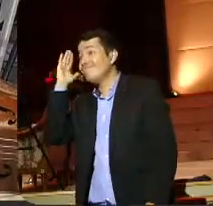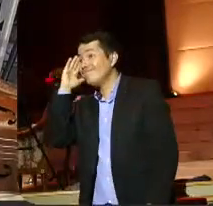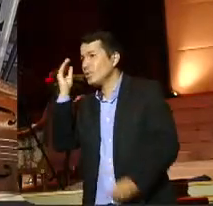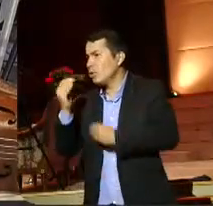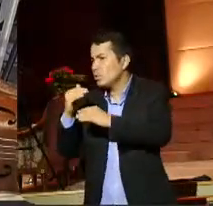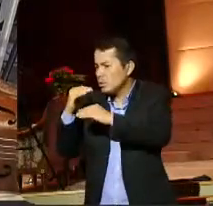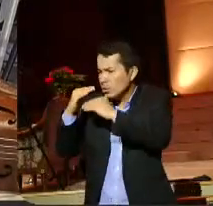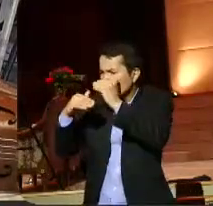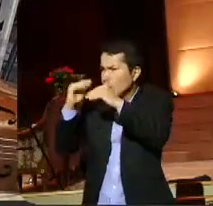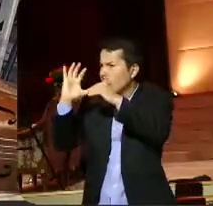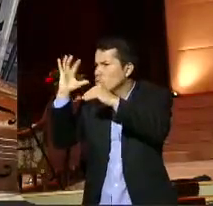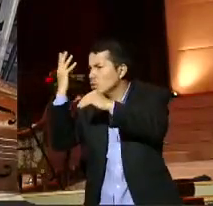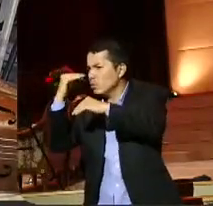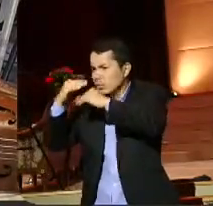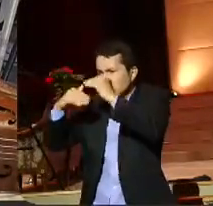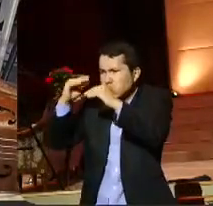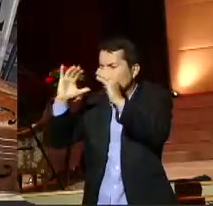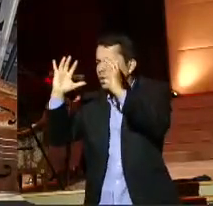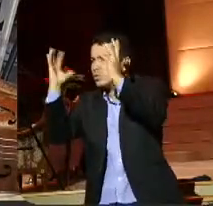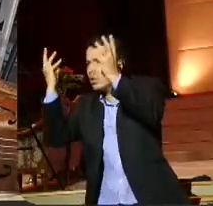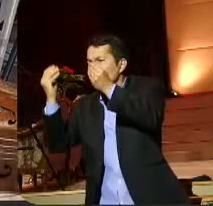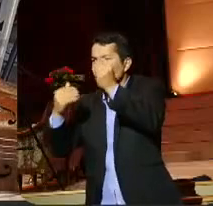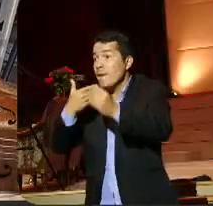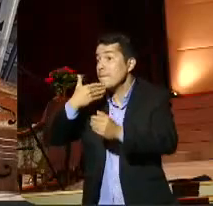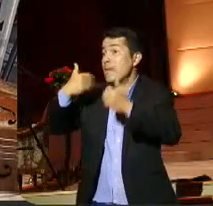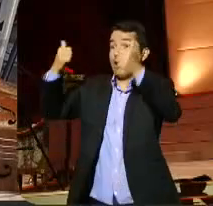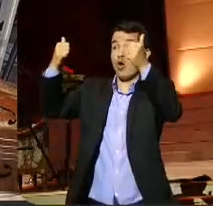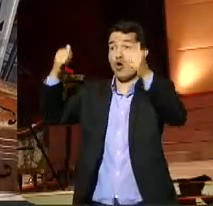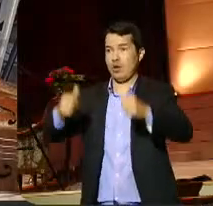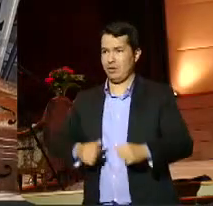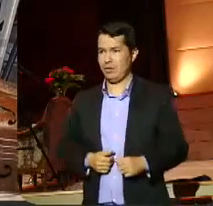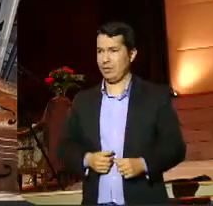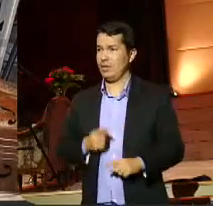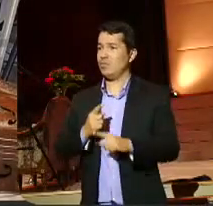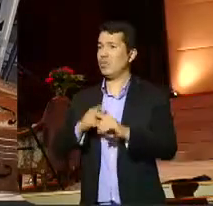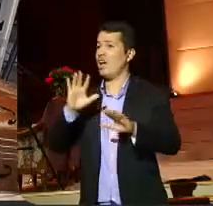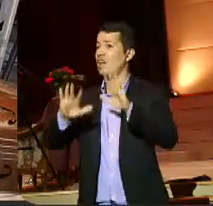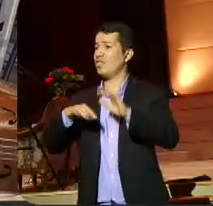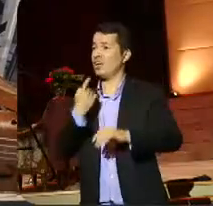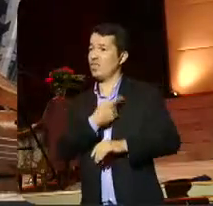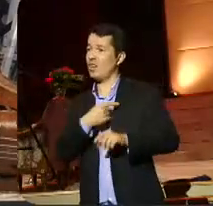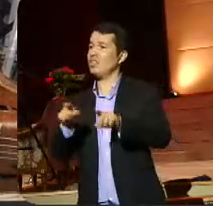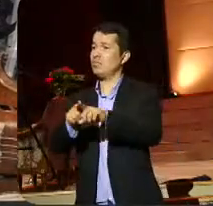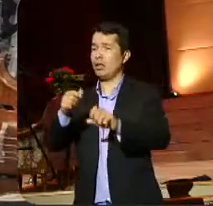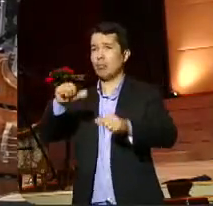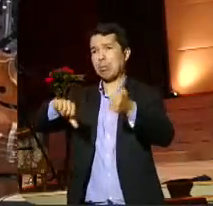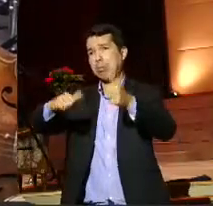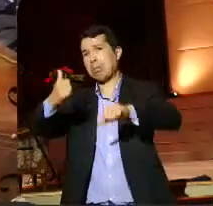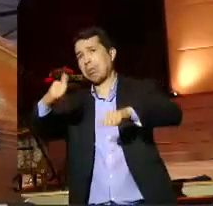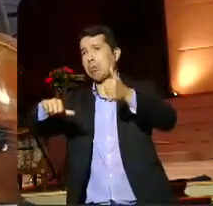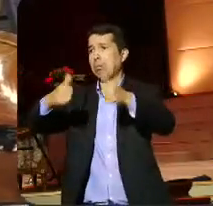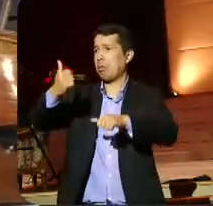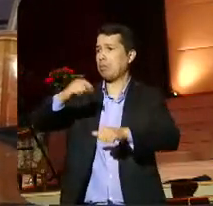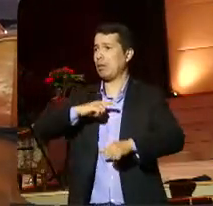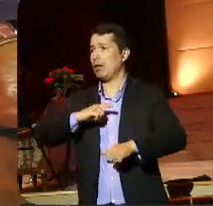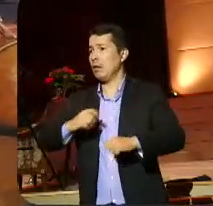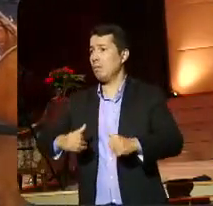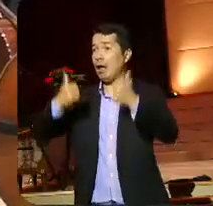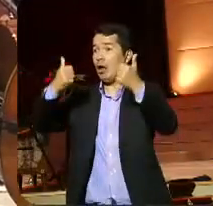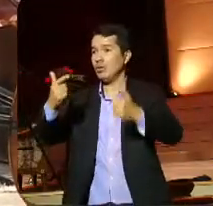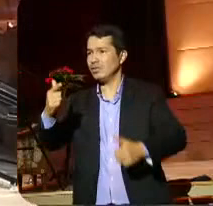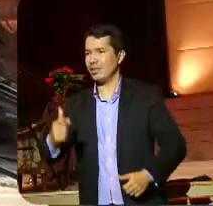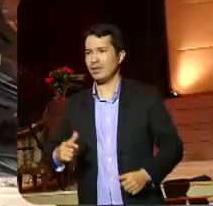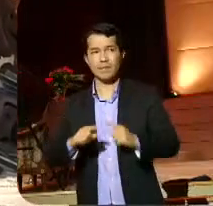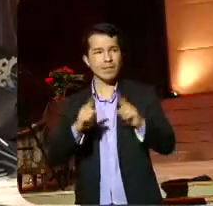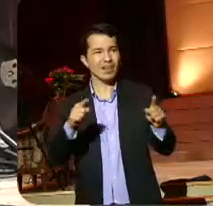lendo os trechos seguintes da história, você vai descobrir que quando Jesus ressuscita,